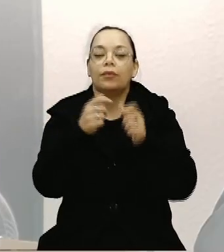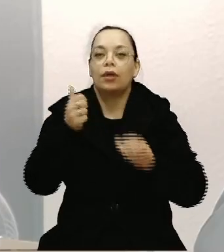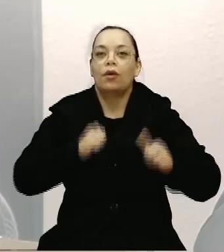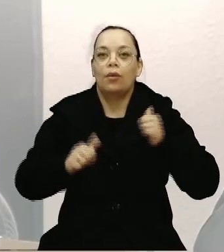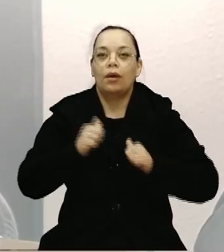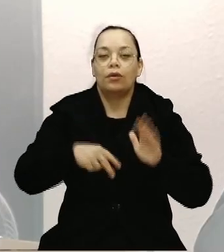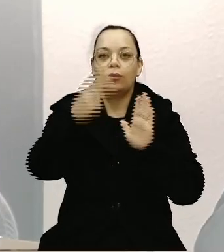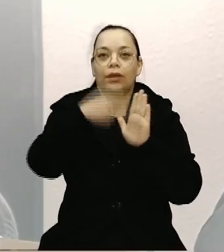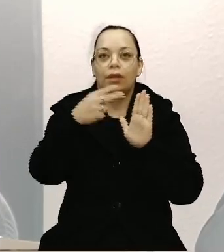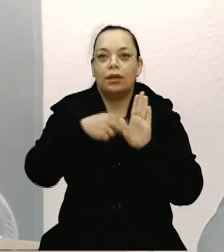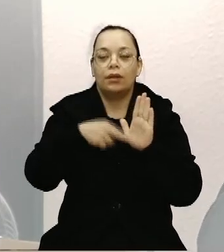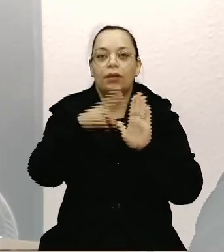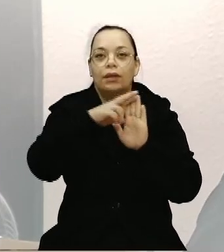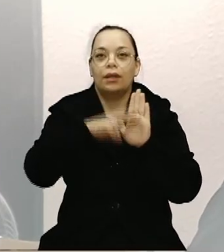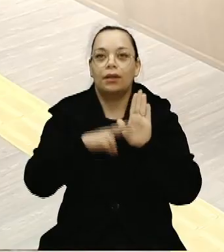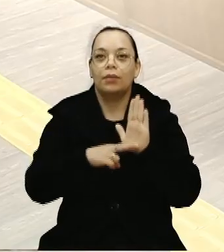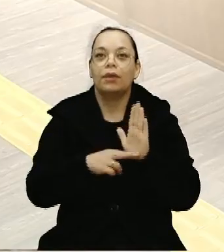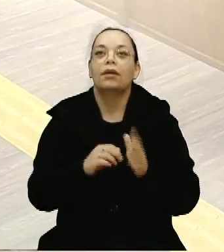para a leitura do requerimento.